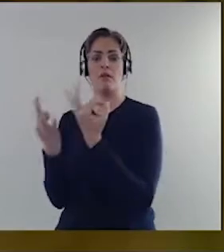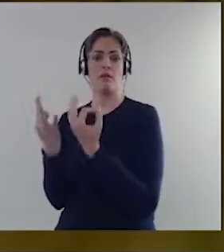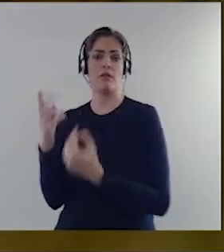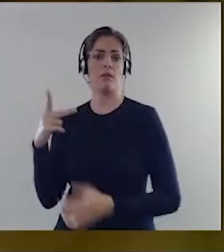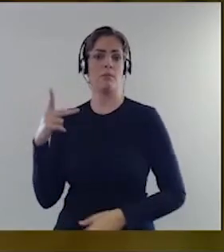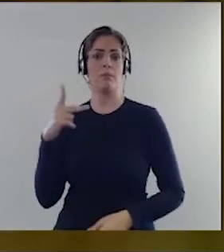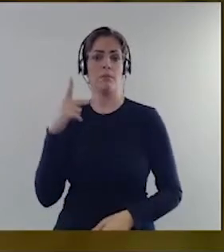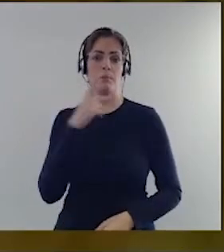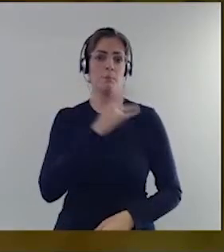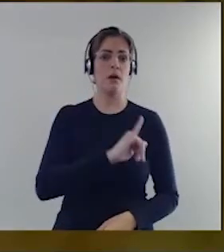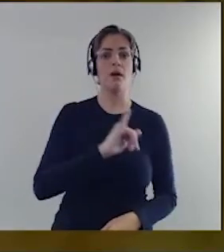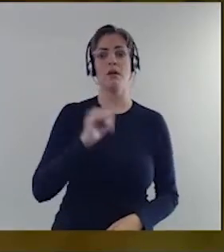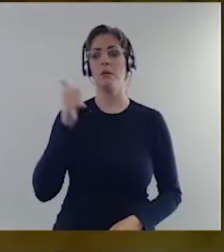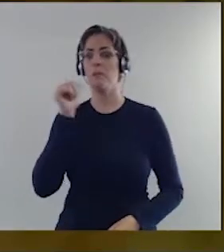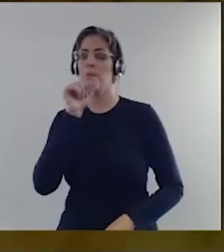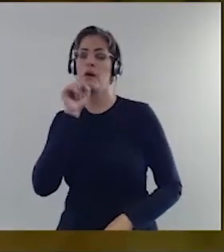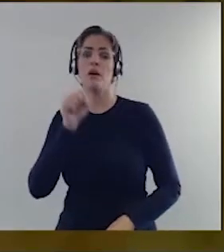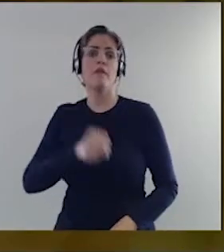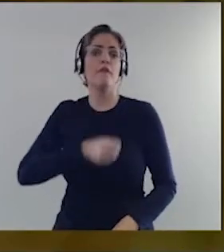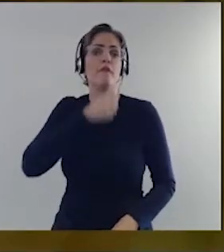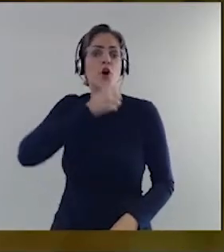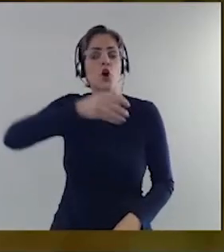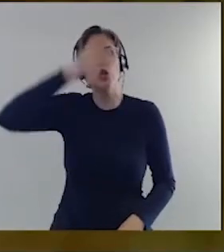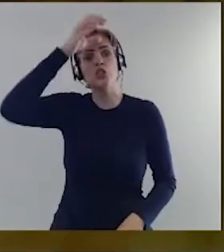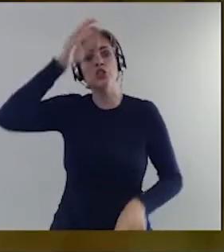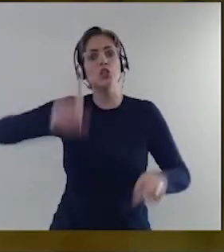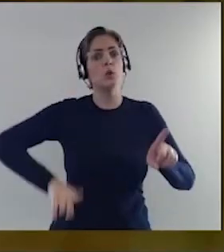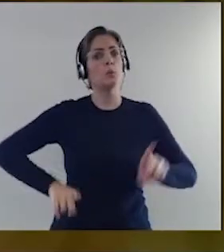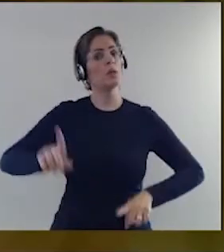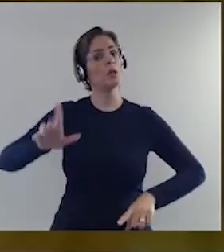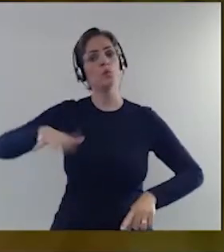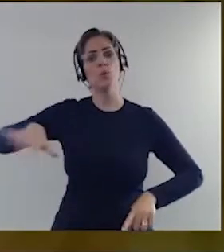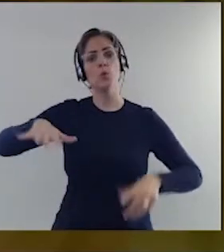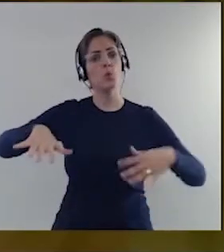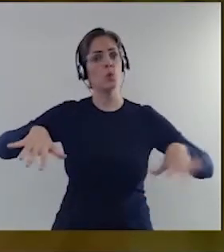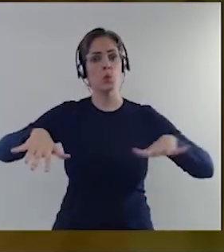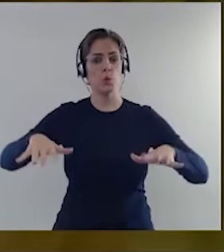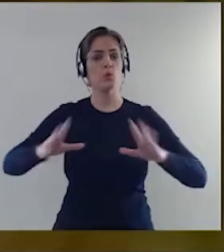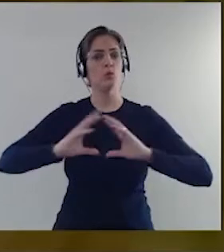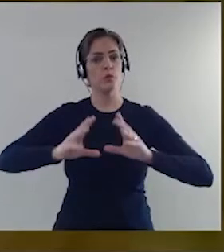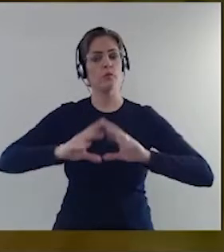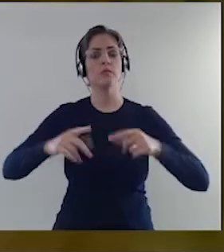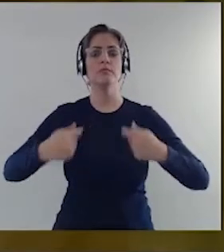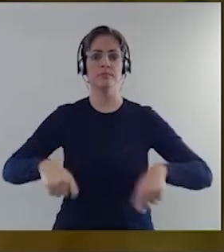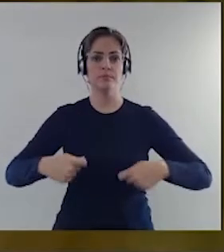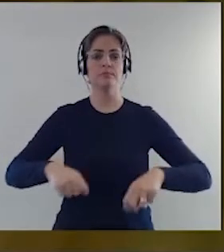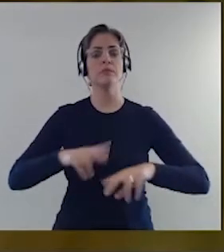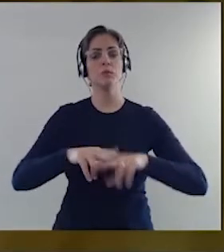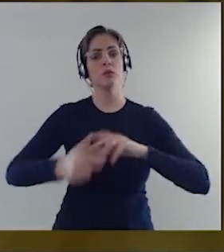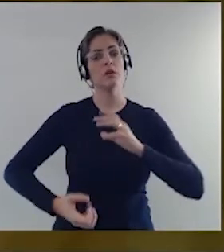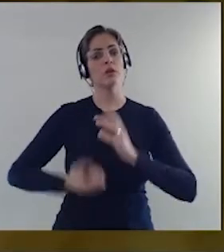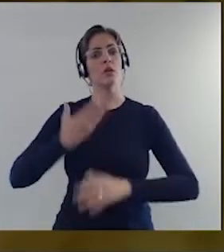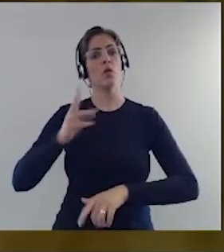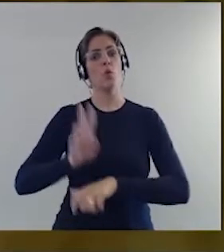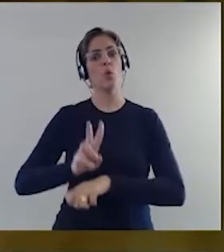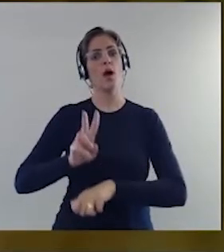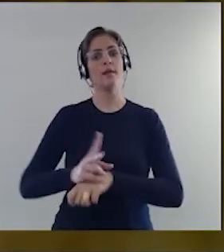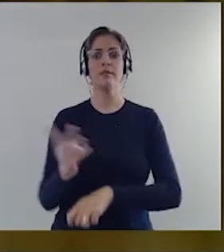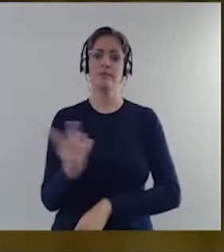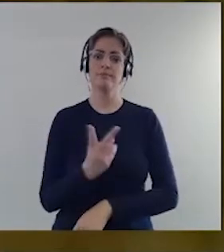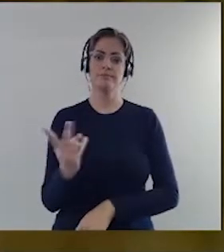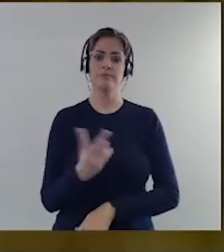família materna, avós, tios, primos. Com a implementação da guarda compartilhada,